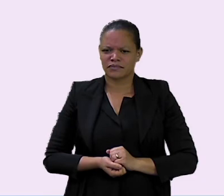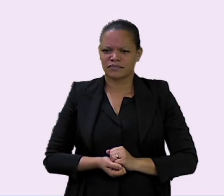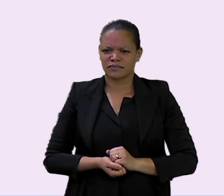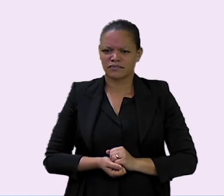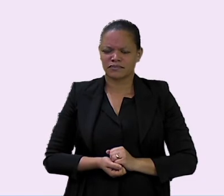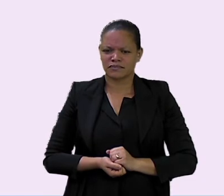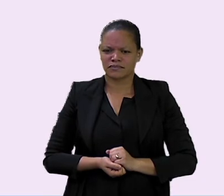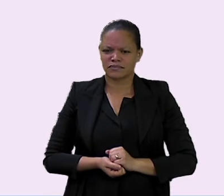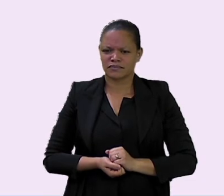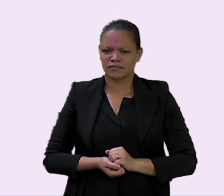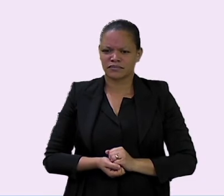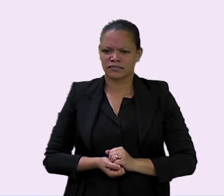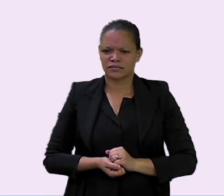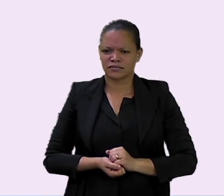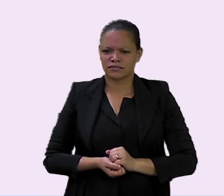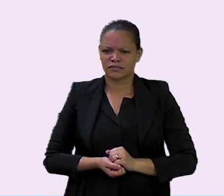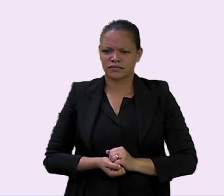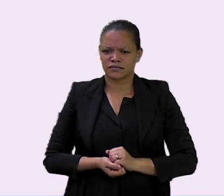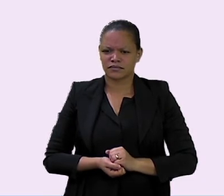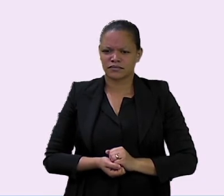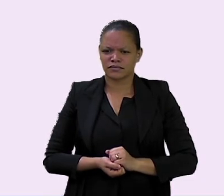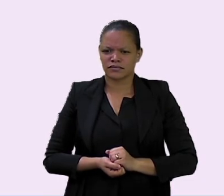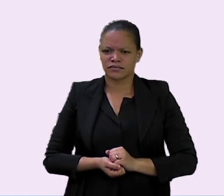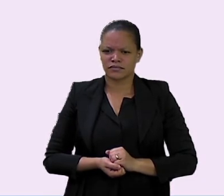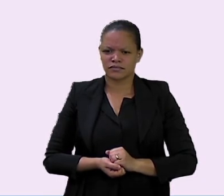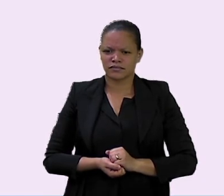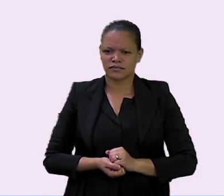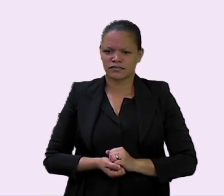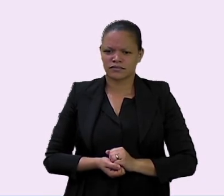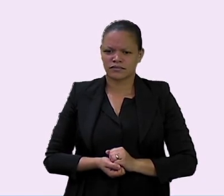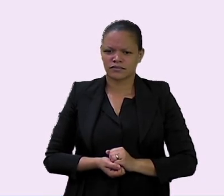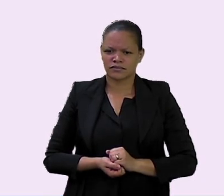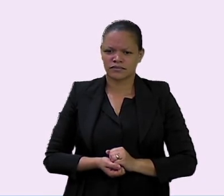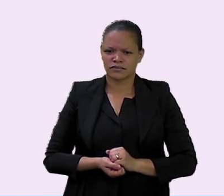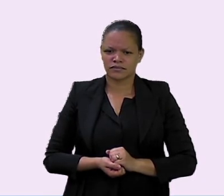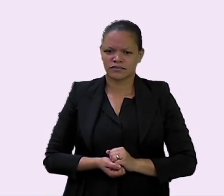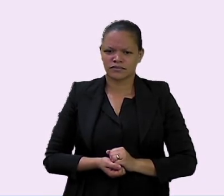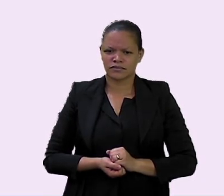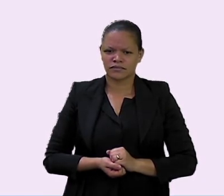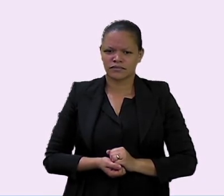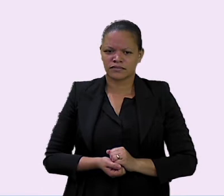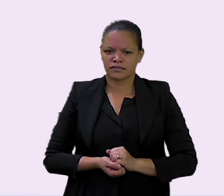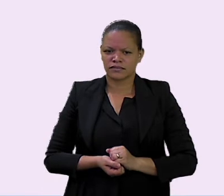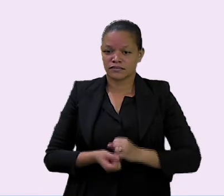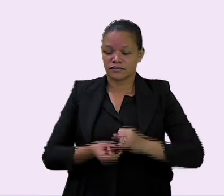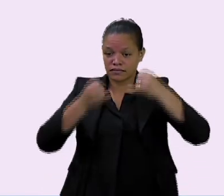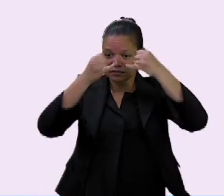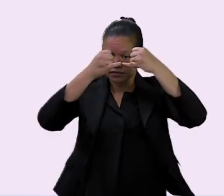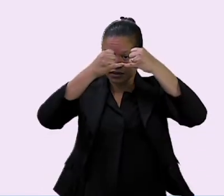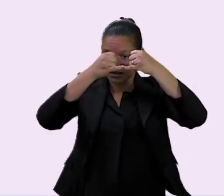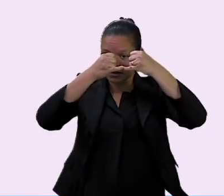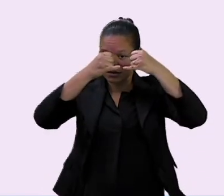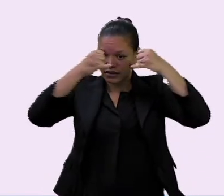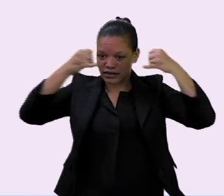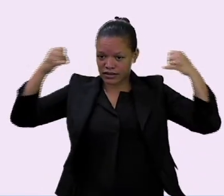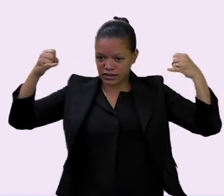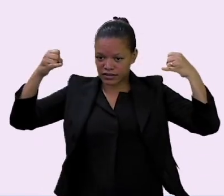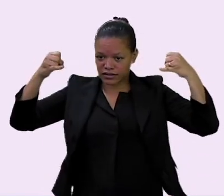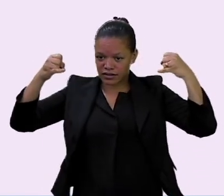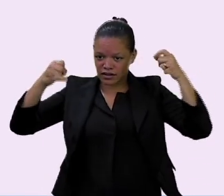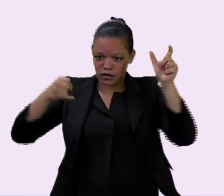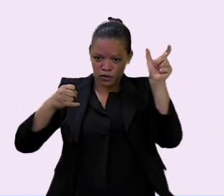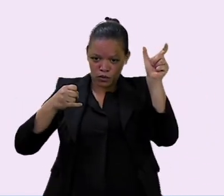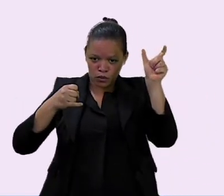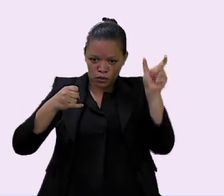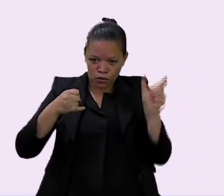Tá, peraí, deixa eu escrever aqui. A linha seguindo para cá e a coluna é essa